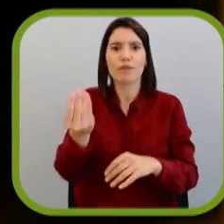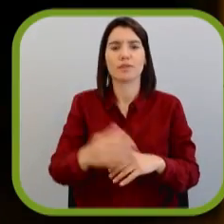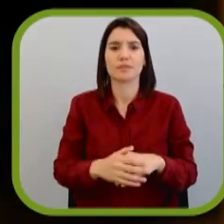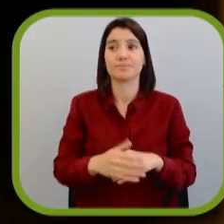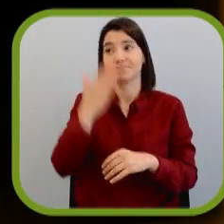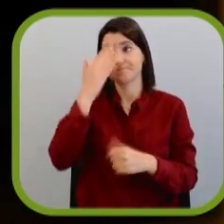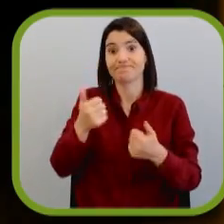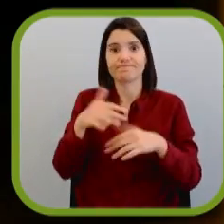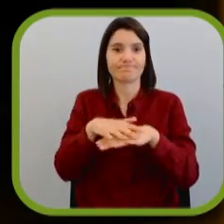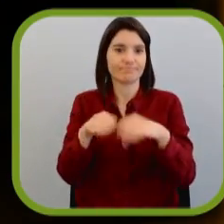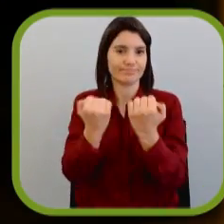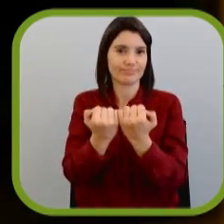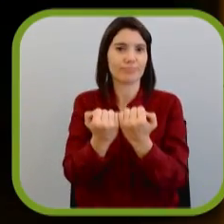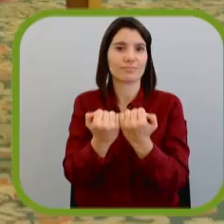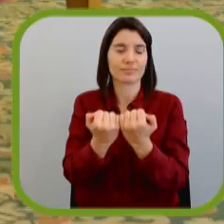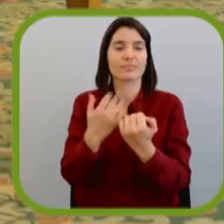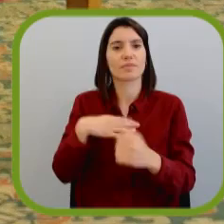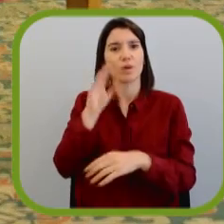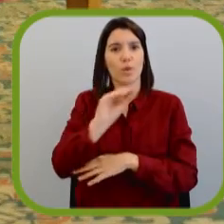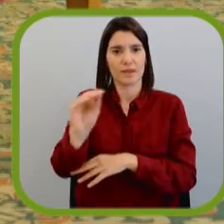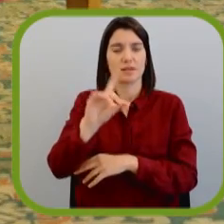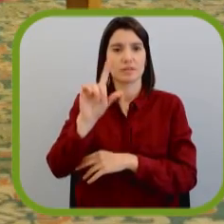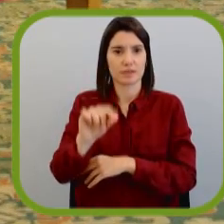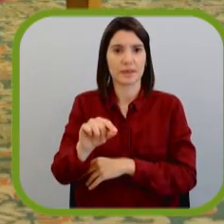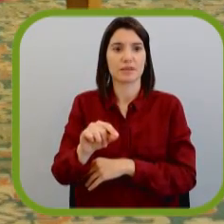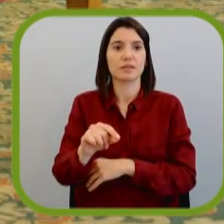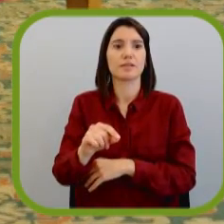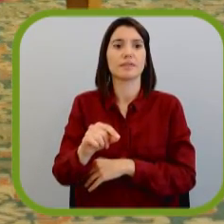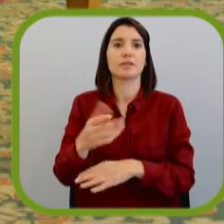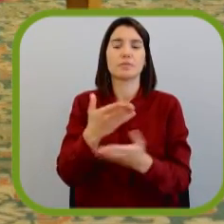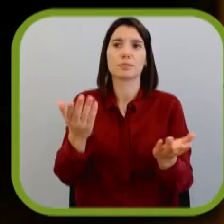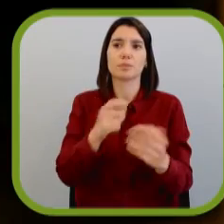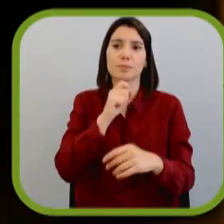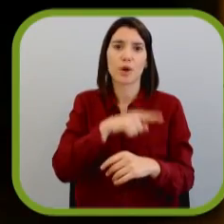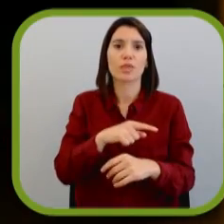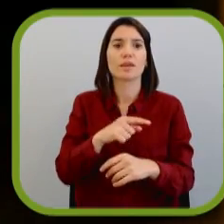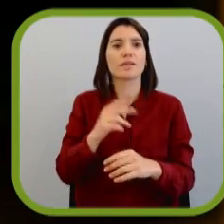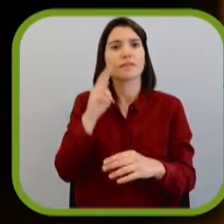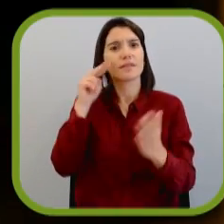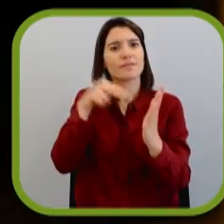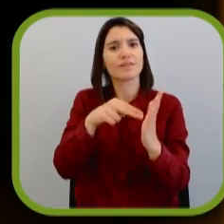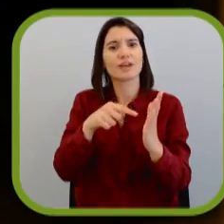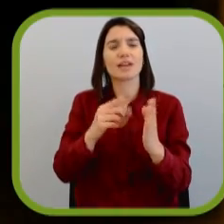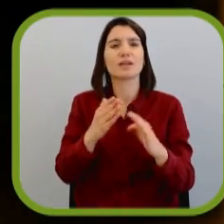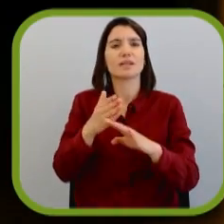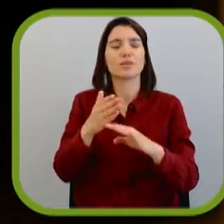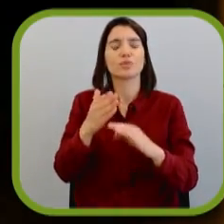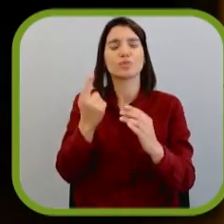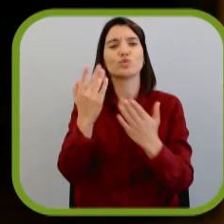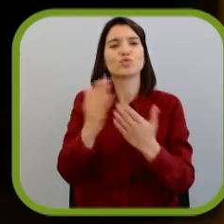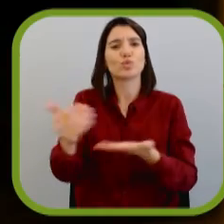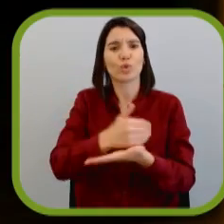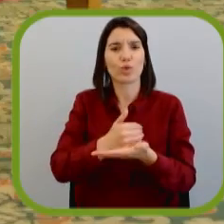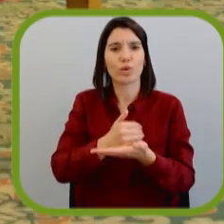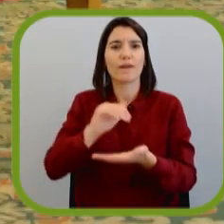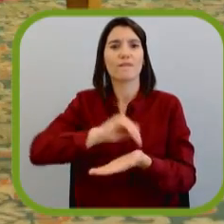jovens? Olha, acho que passa muito pelas redes sociais. Também queria recomendar que acedessem a um estudo feito pela Fundação Francisco